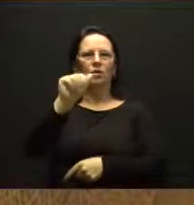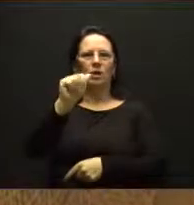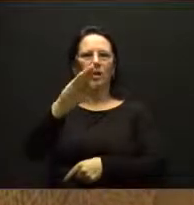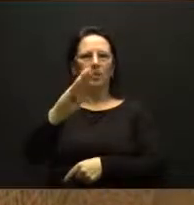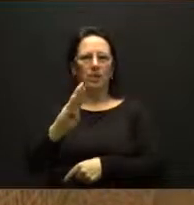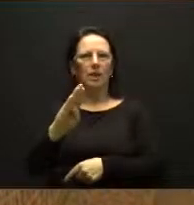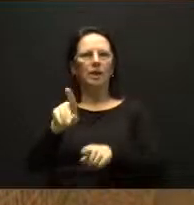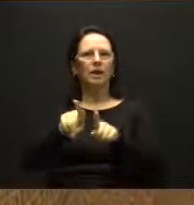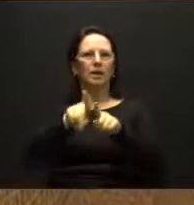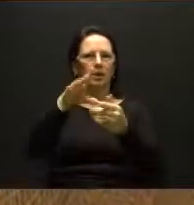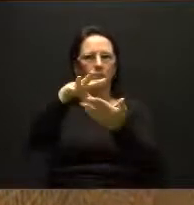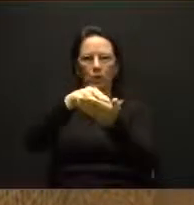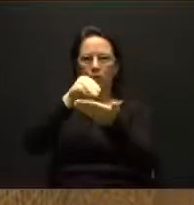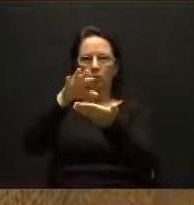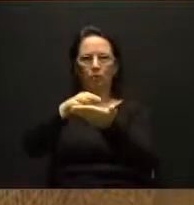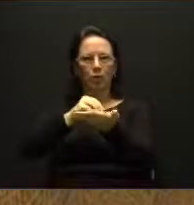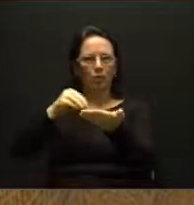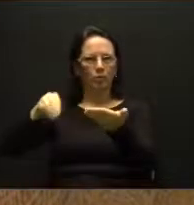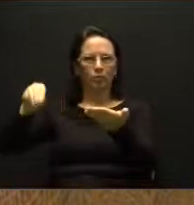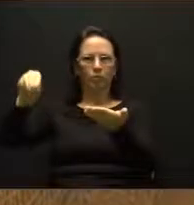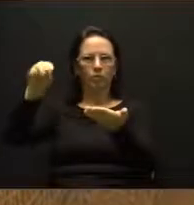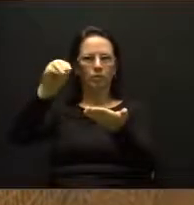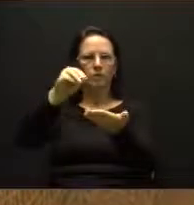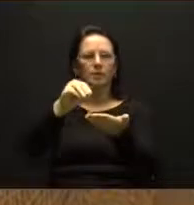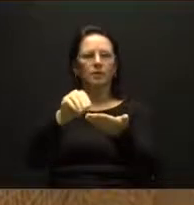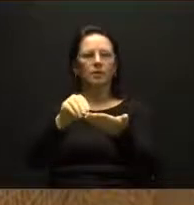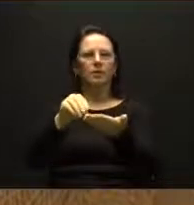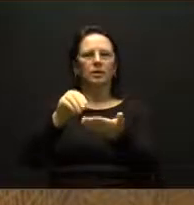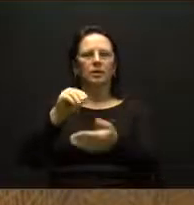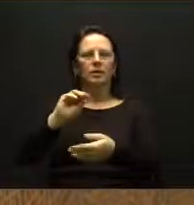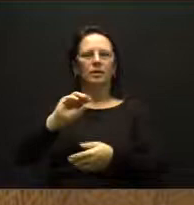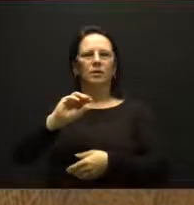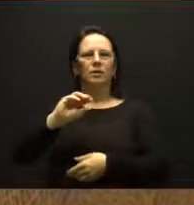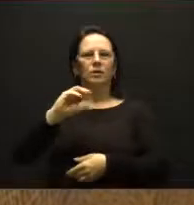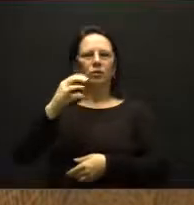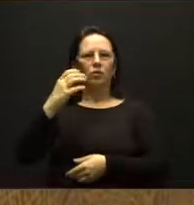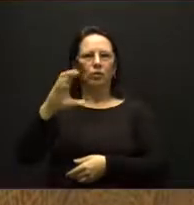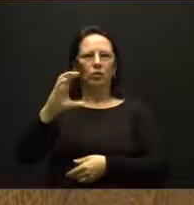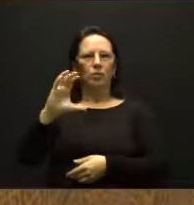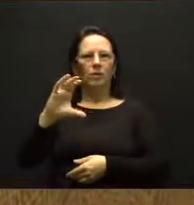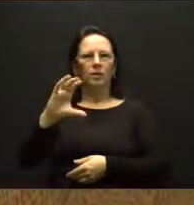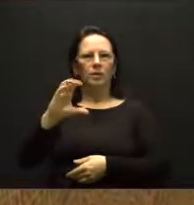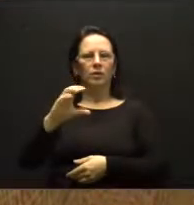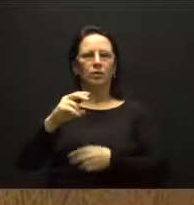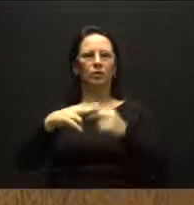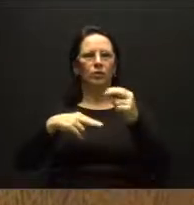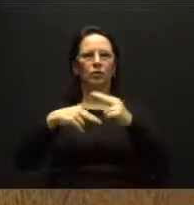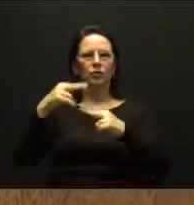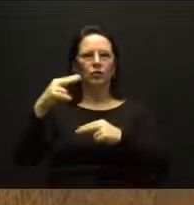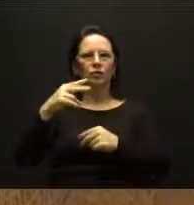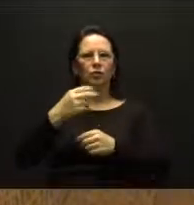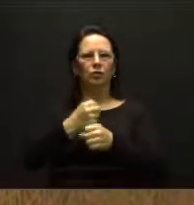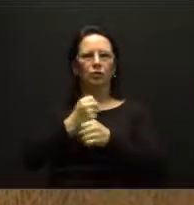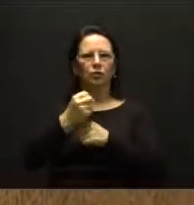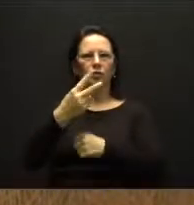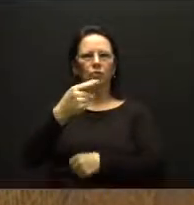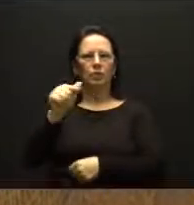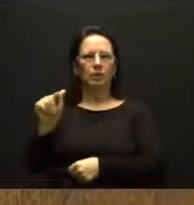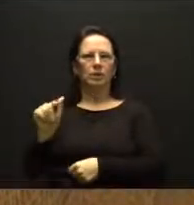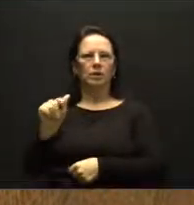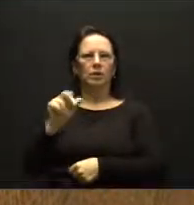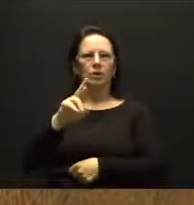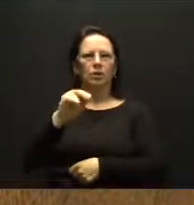de cubatão cubatão junho em 2017 rodrigo ramos soares presidente ricardo de oliveira